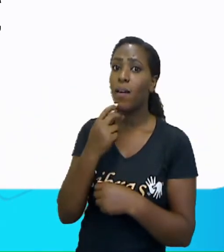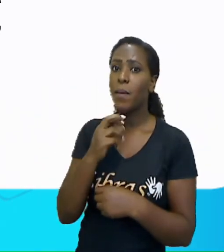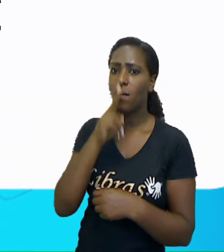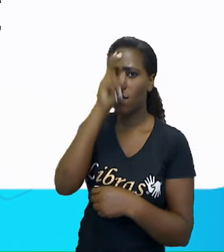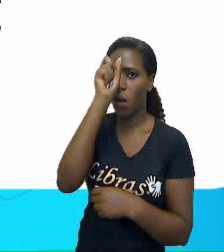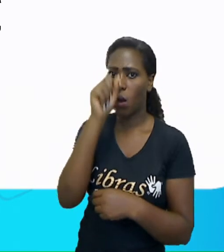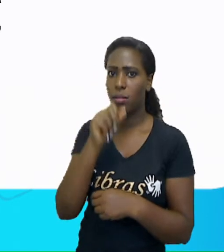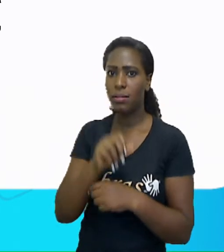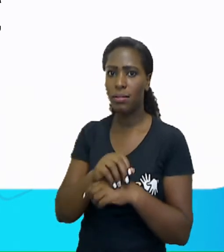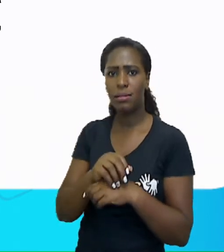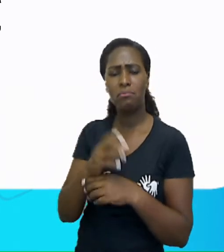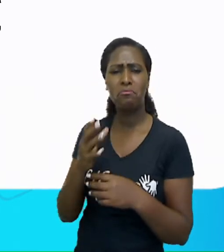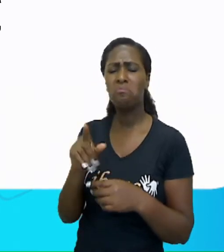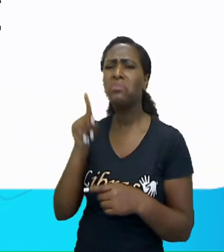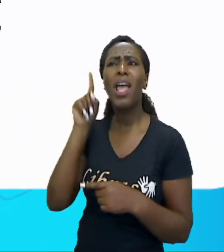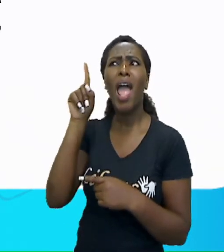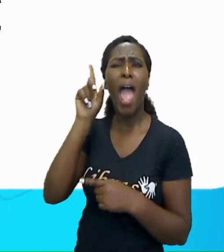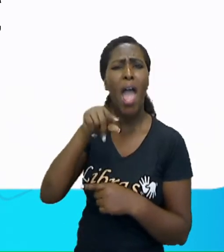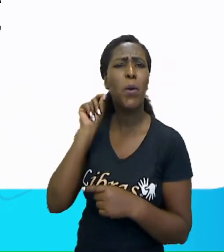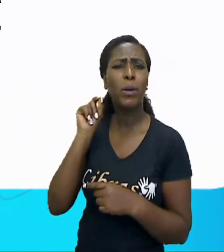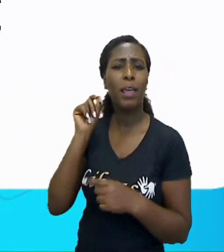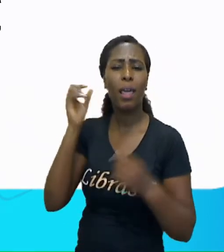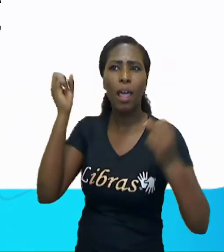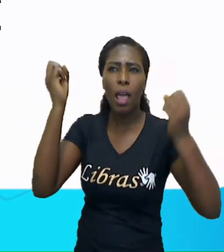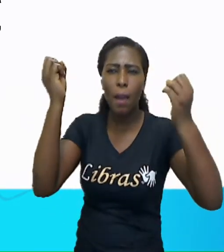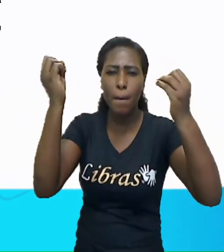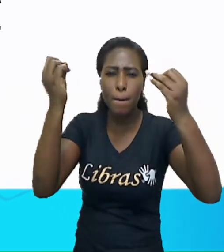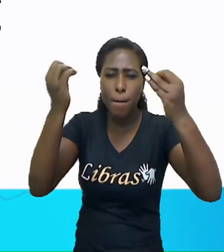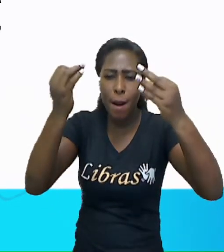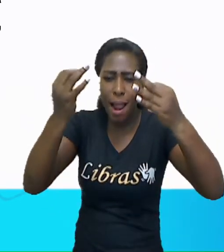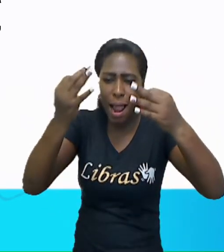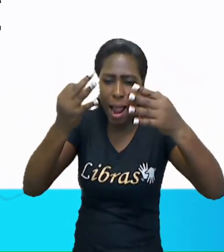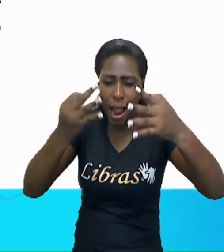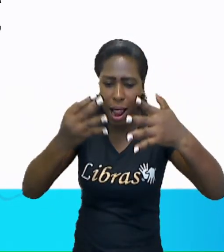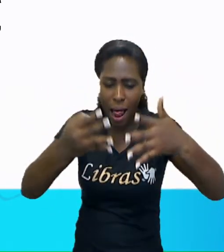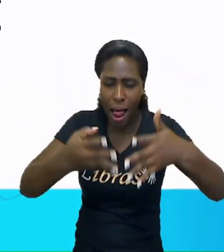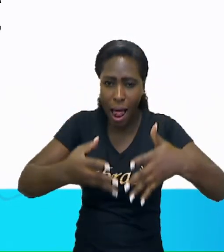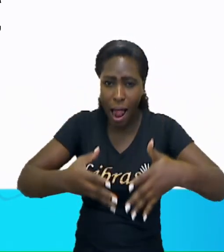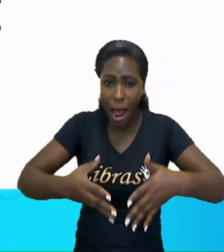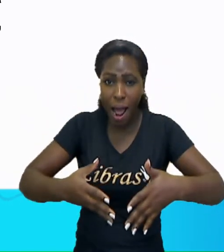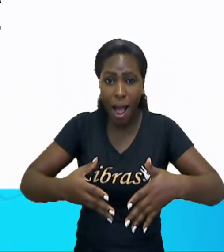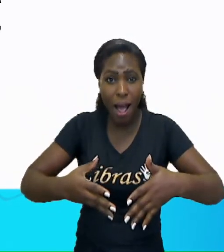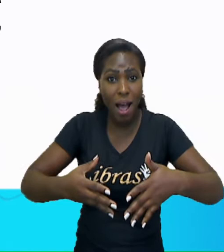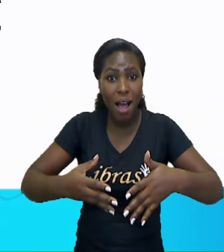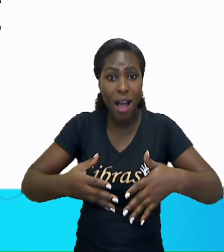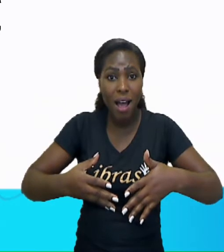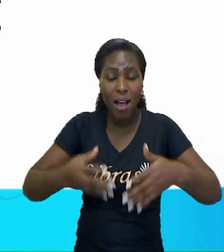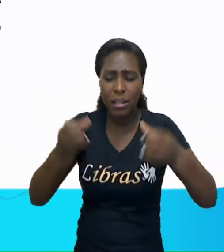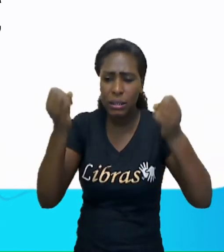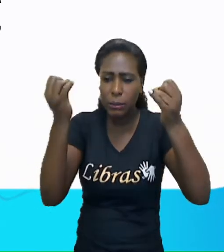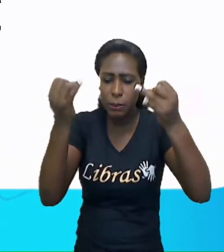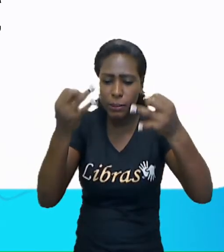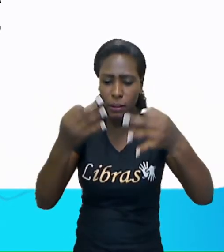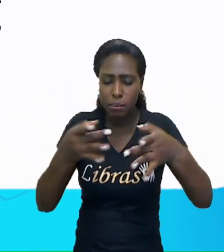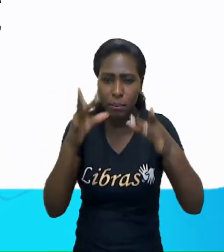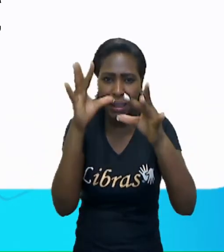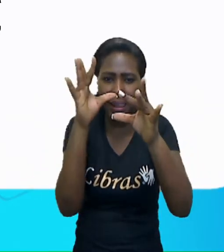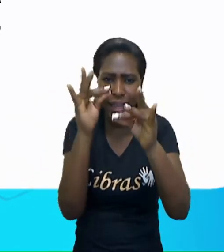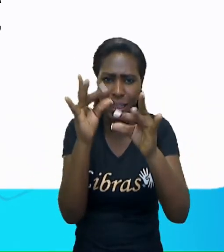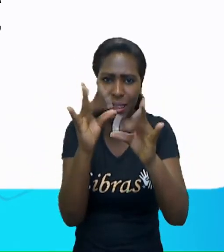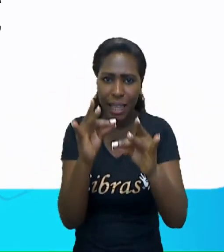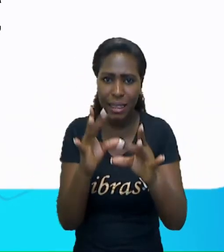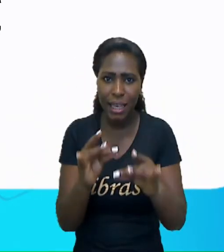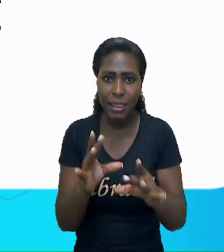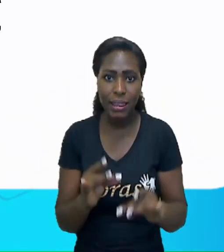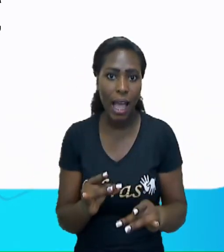Explicitar. Bem, quando a gente está falando de explicitar, eu estou falando de tornar claro isso.